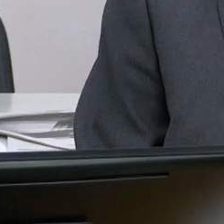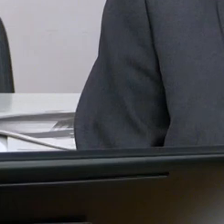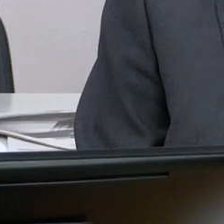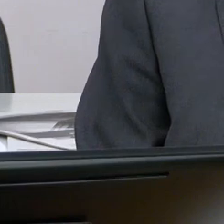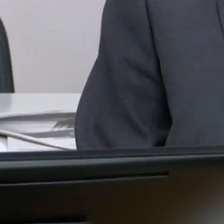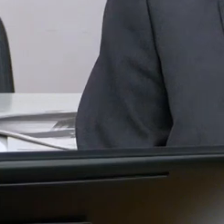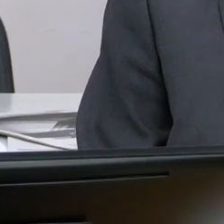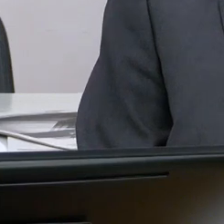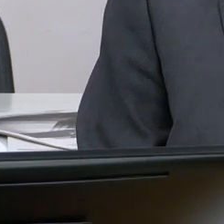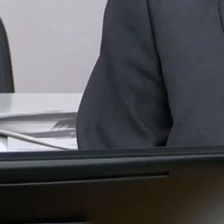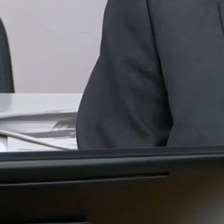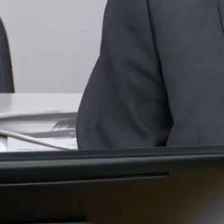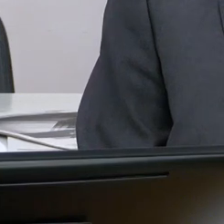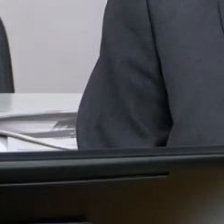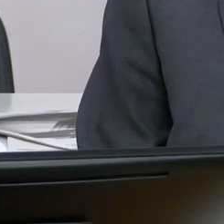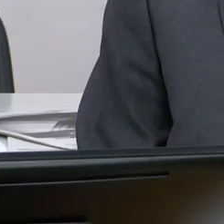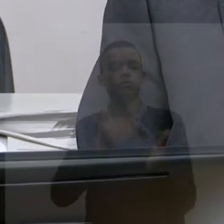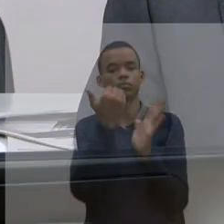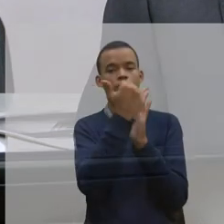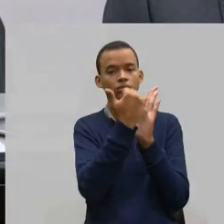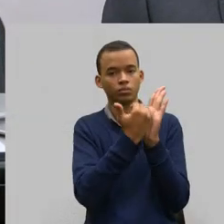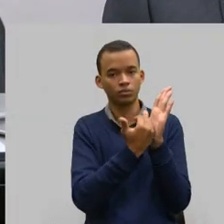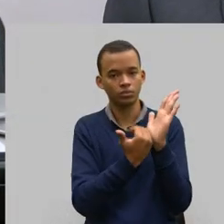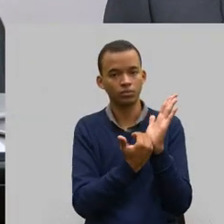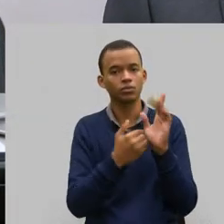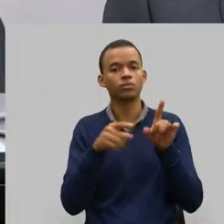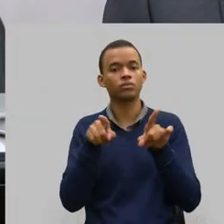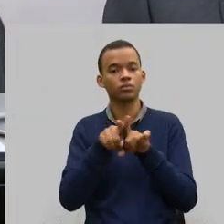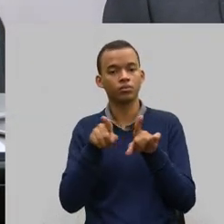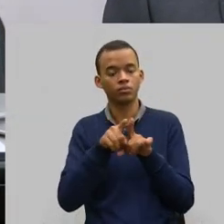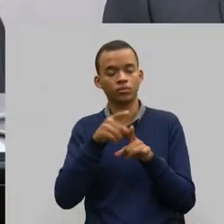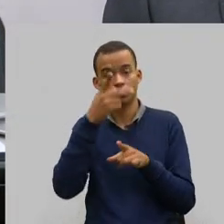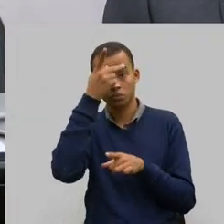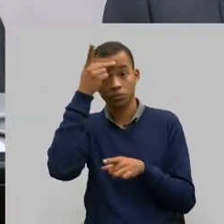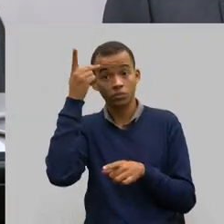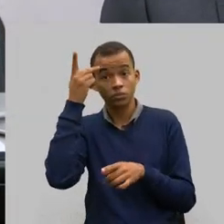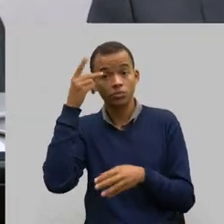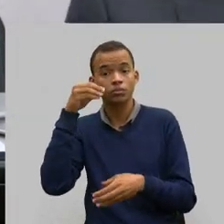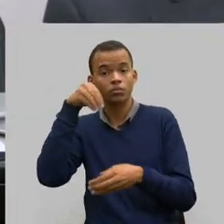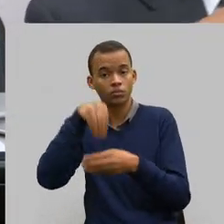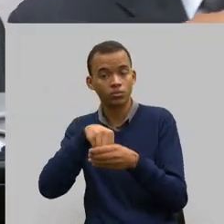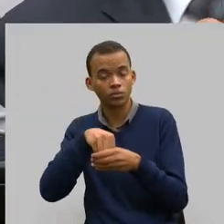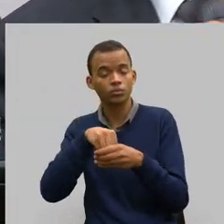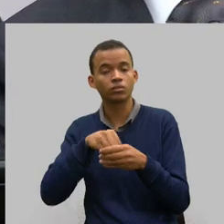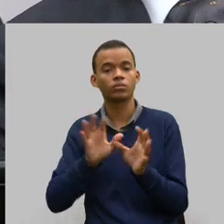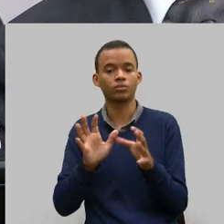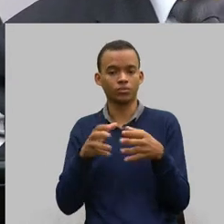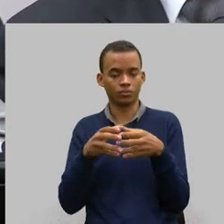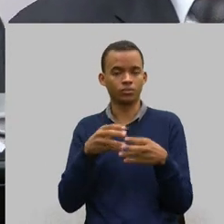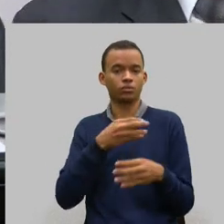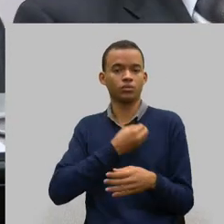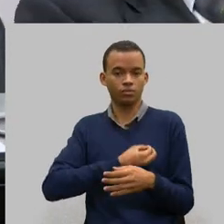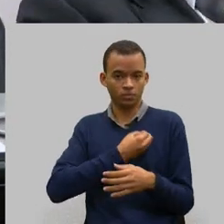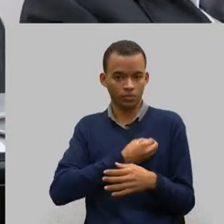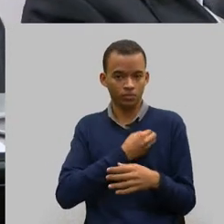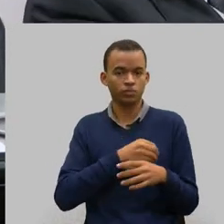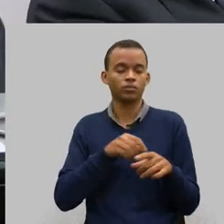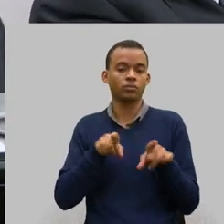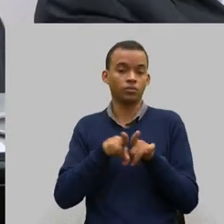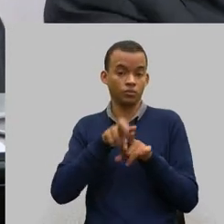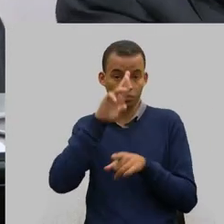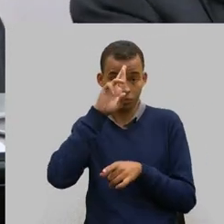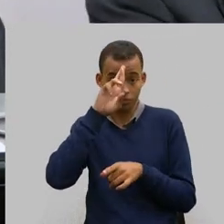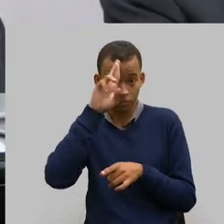inscrição membros das comissões participantes por ordem de inscrição líderes por ordem de